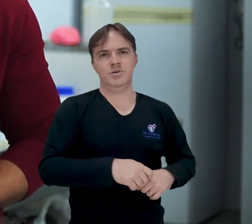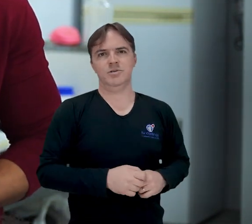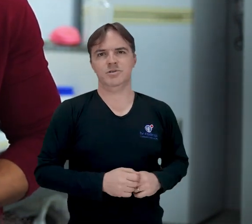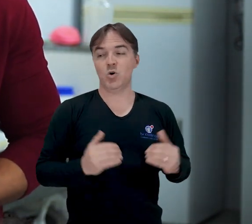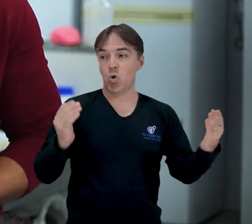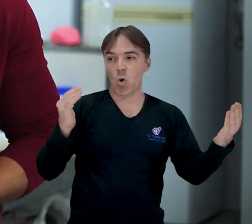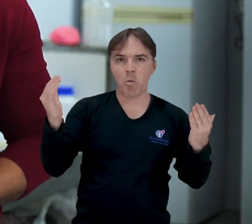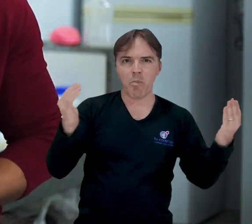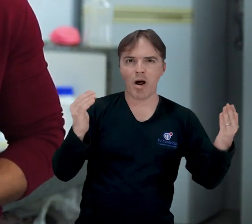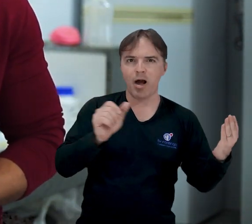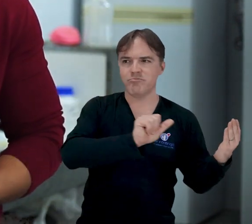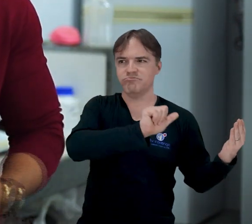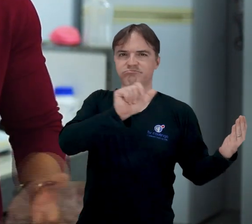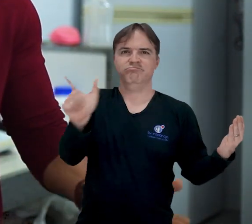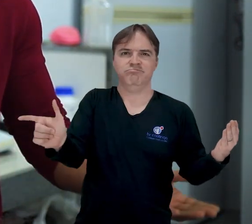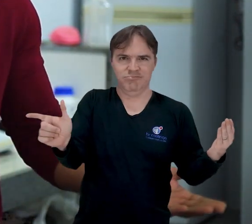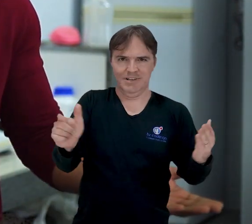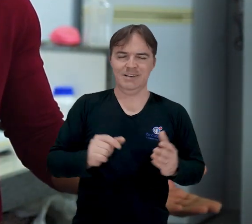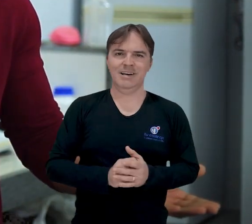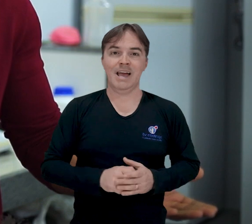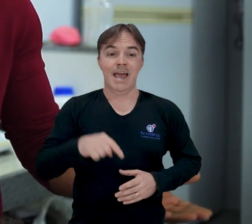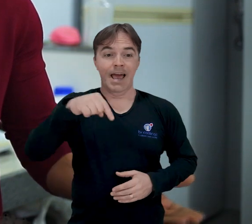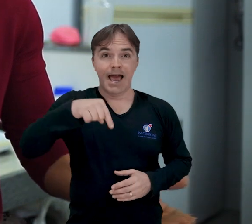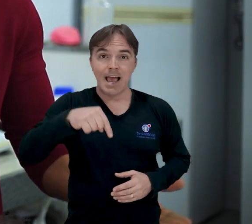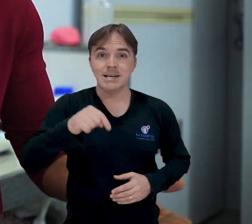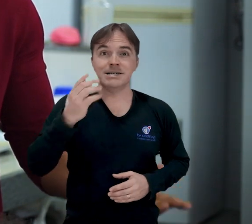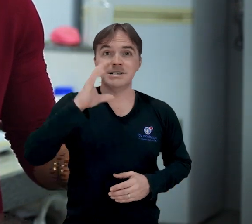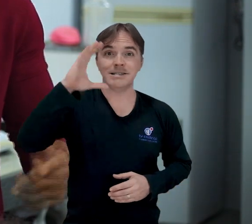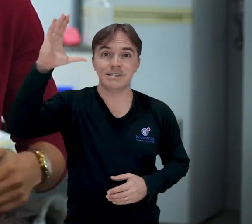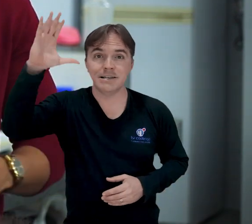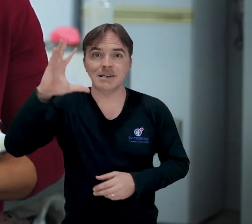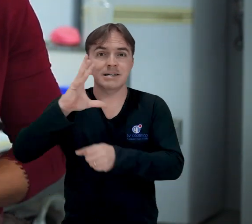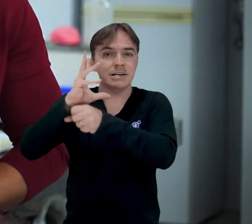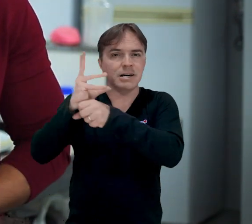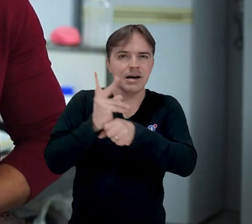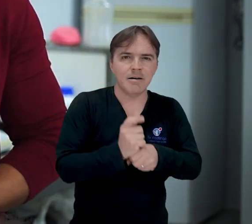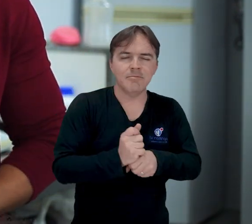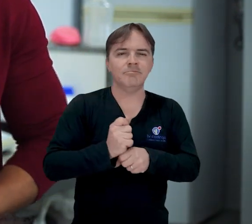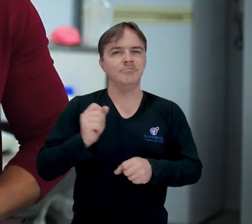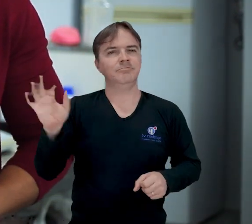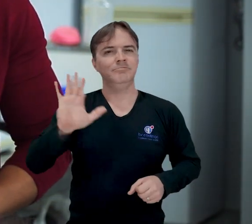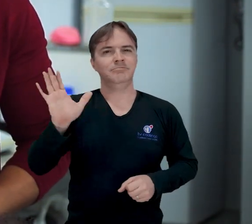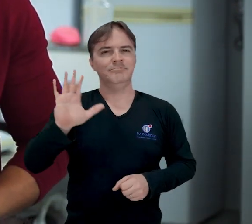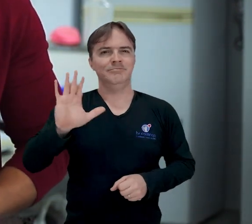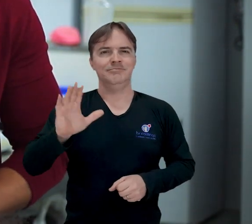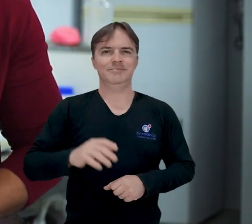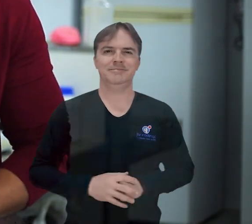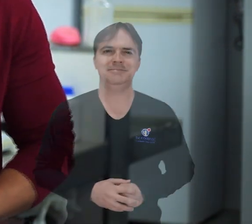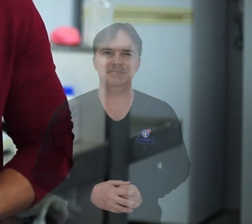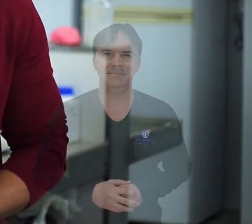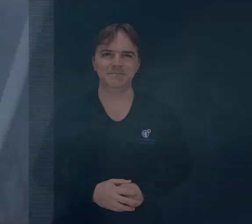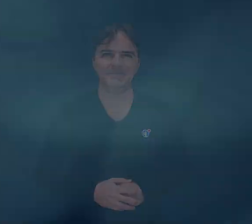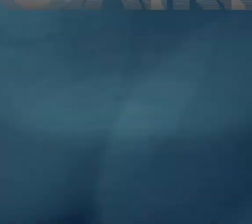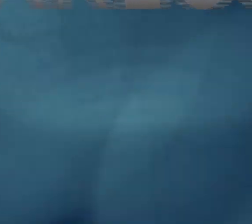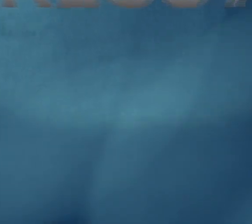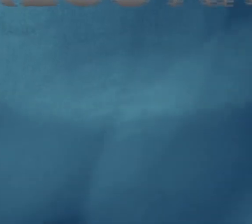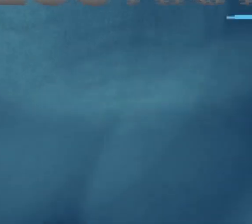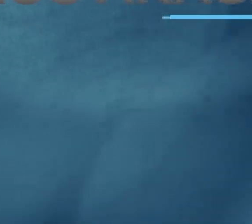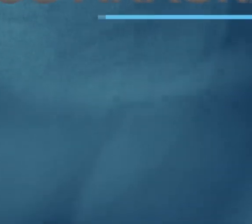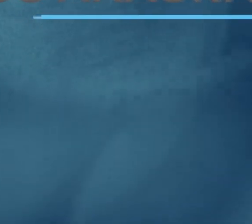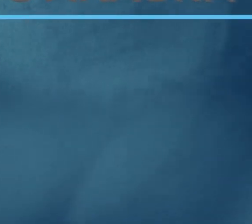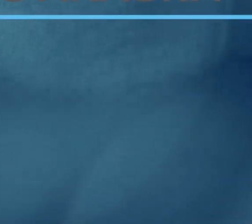produtos químicos convencionais. Esta edição do Ciência no Semiárido fica por aqui. Até o próximo programa.